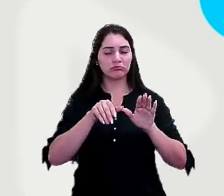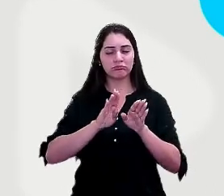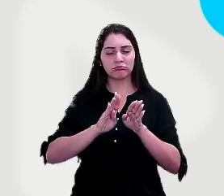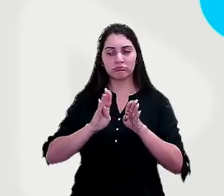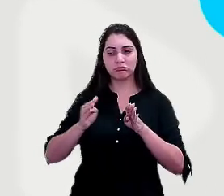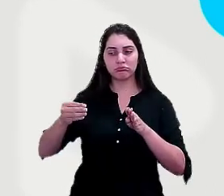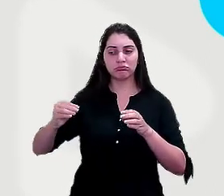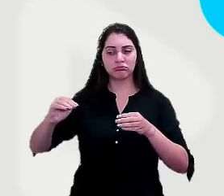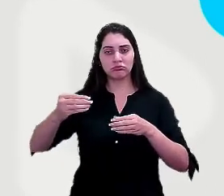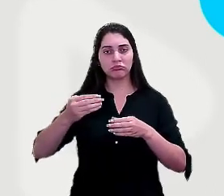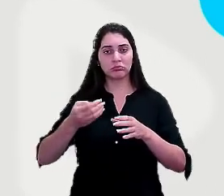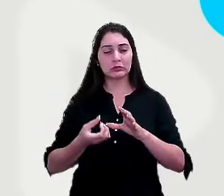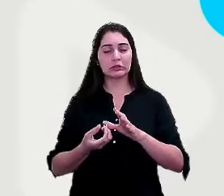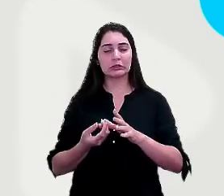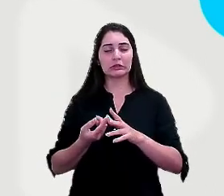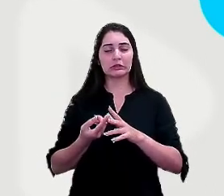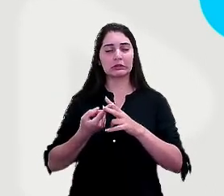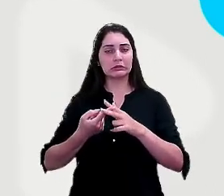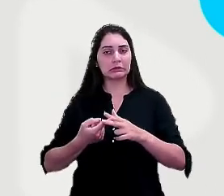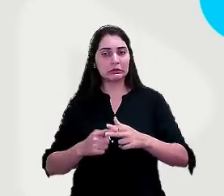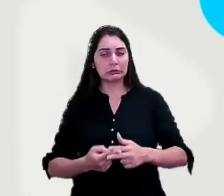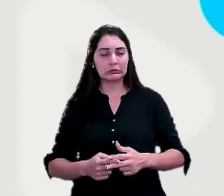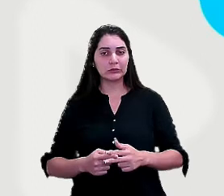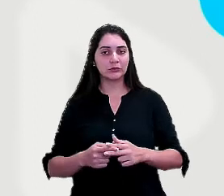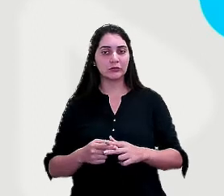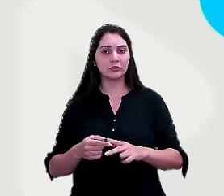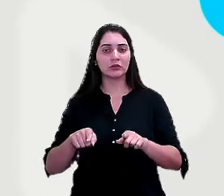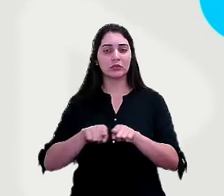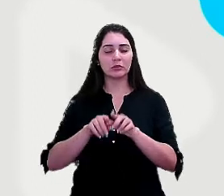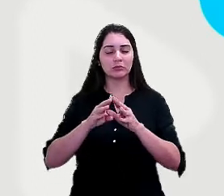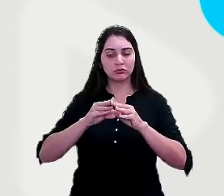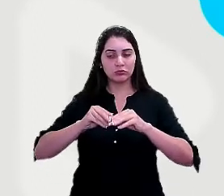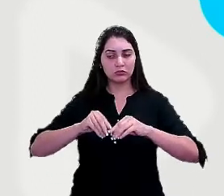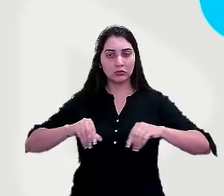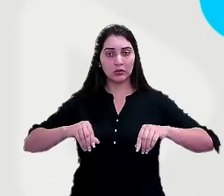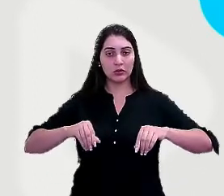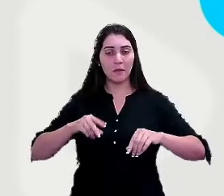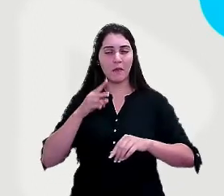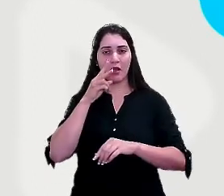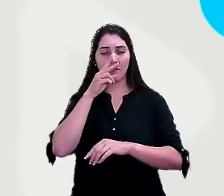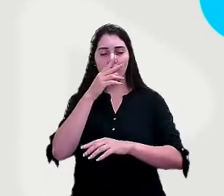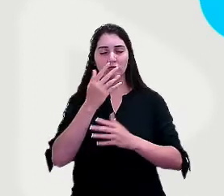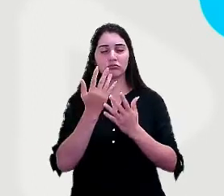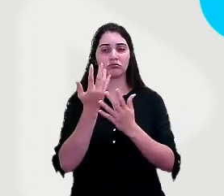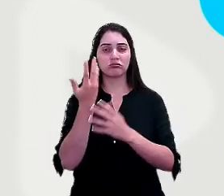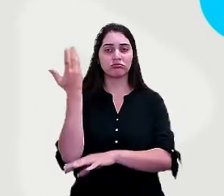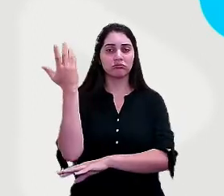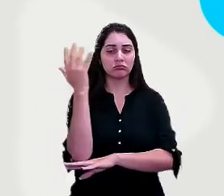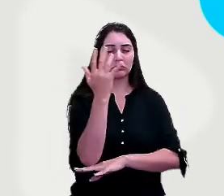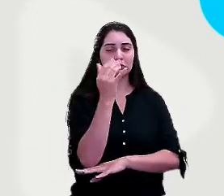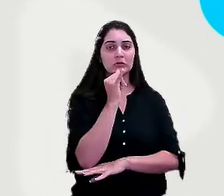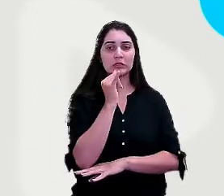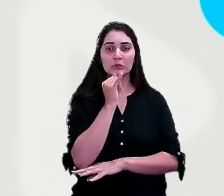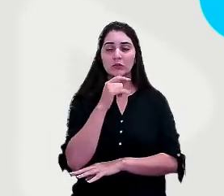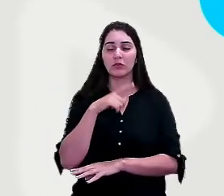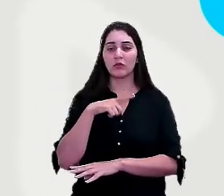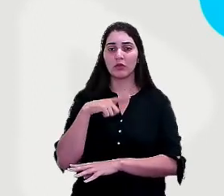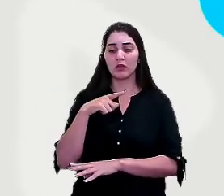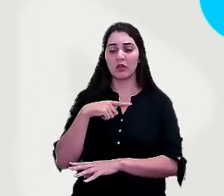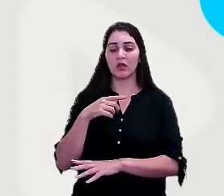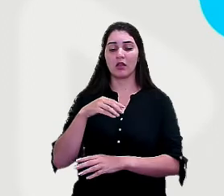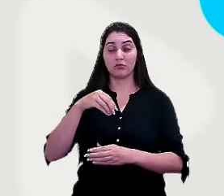sendo construído e destruído, sendo pelas forças da natureza. Então nós temos os agentes internos,